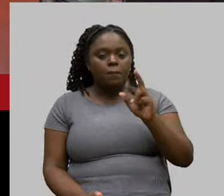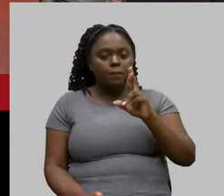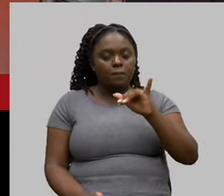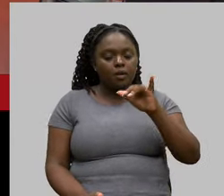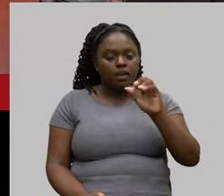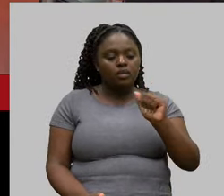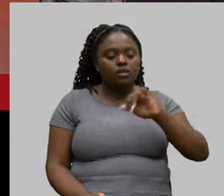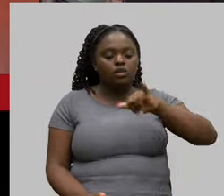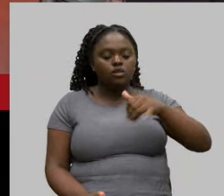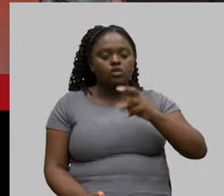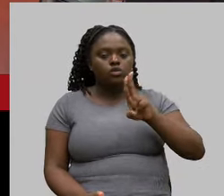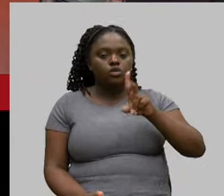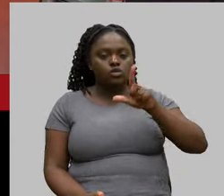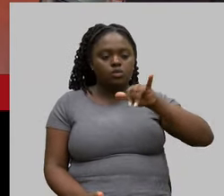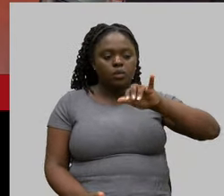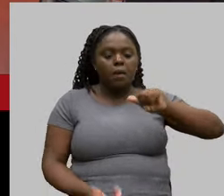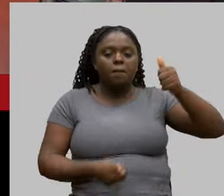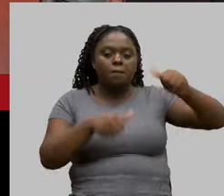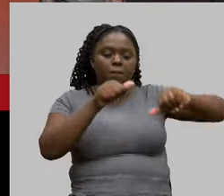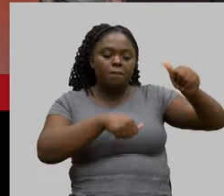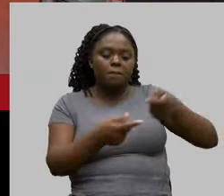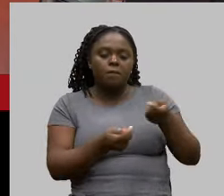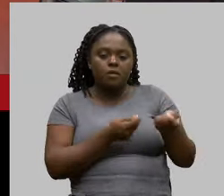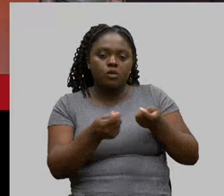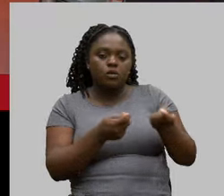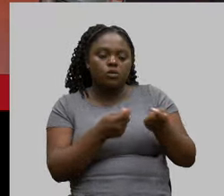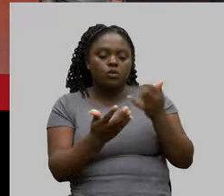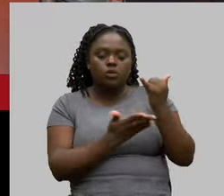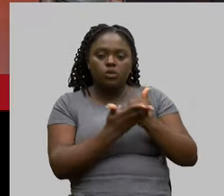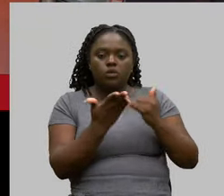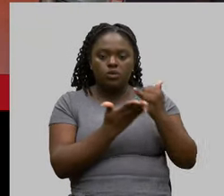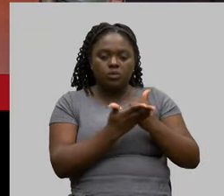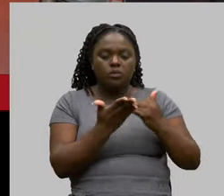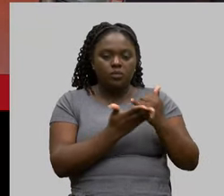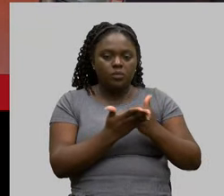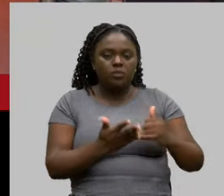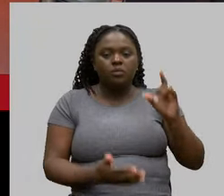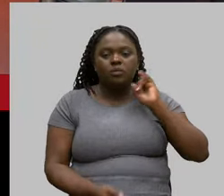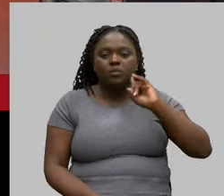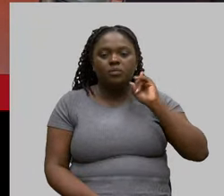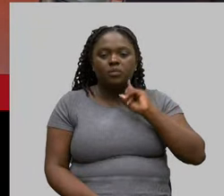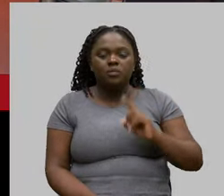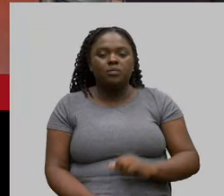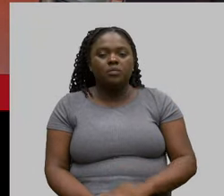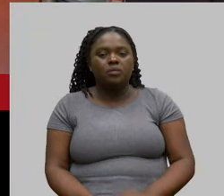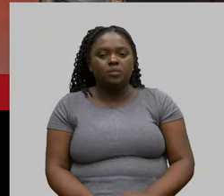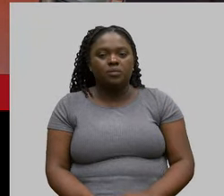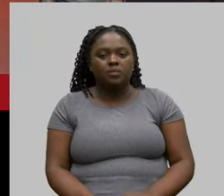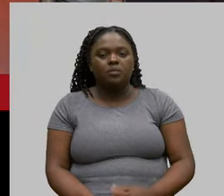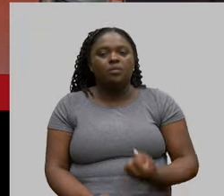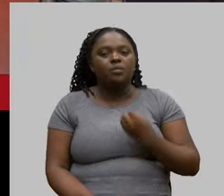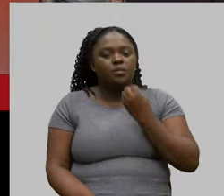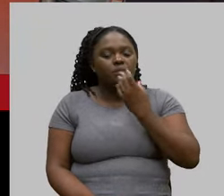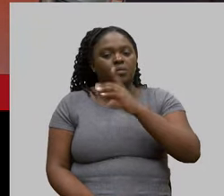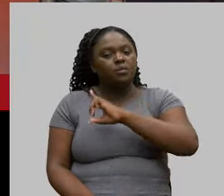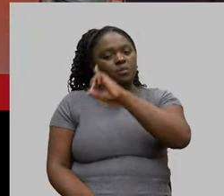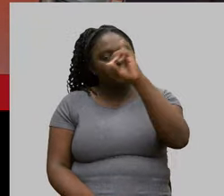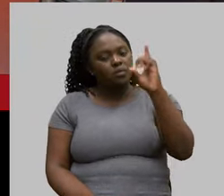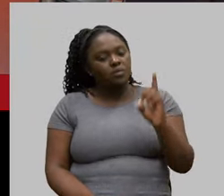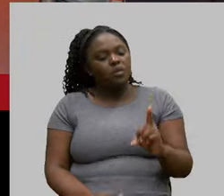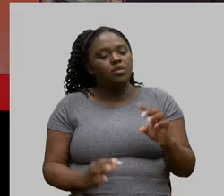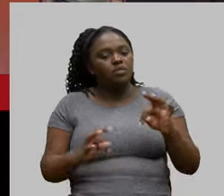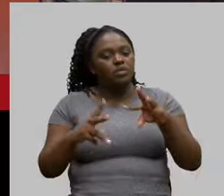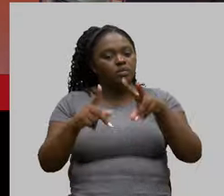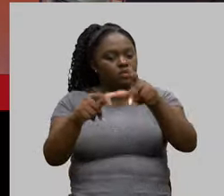controle externo do Tribunal de Contas do Estado de Minas Gerais Bom dia a todos Bom dia todos os